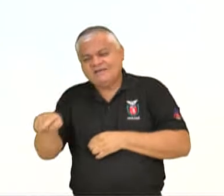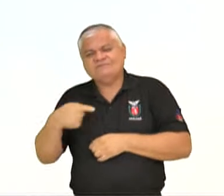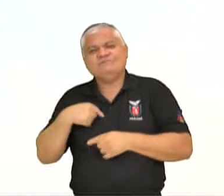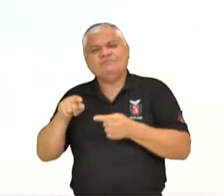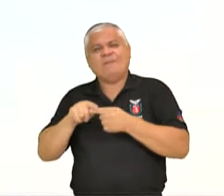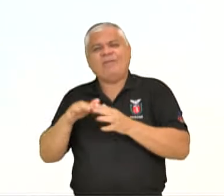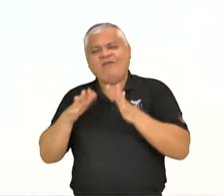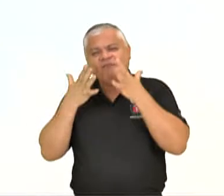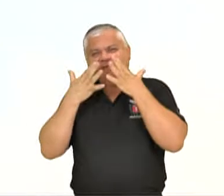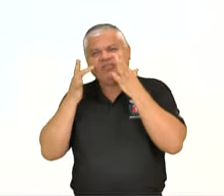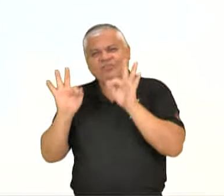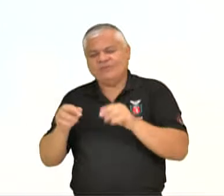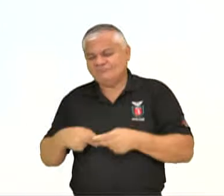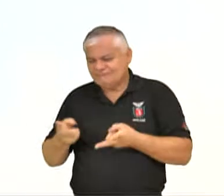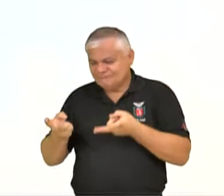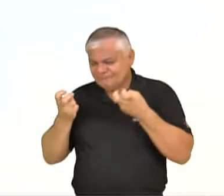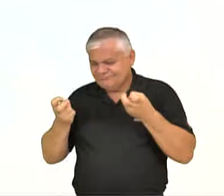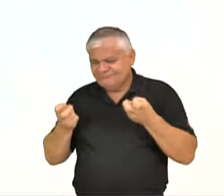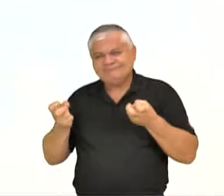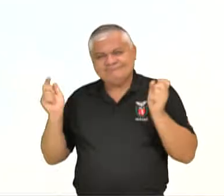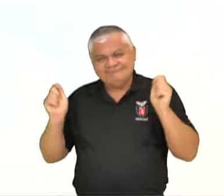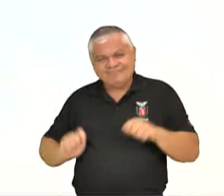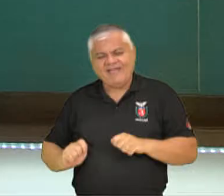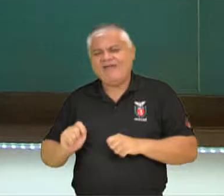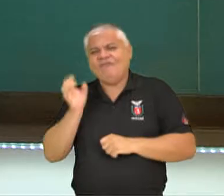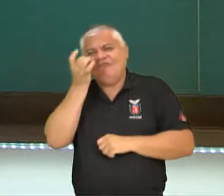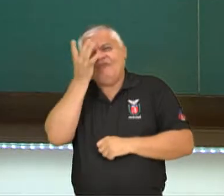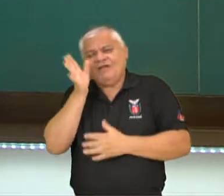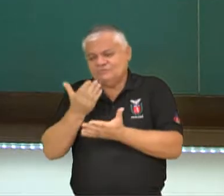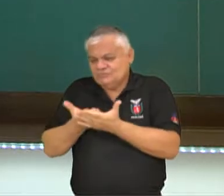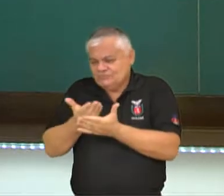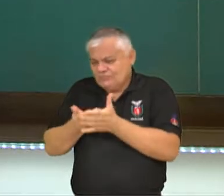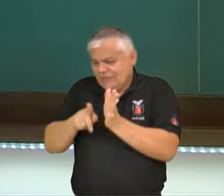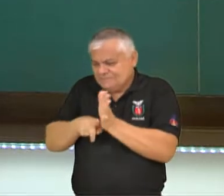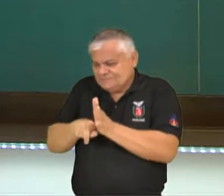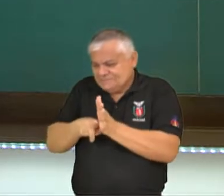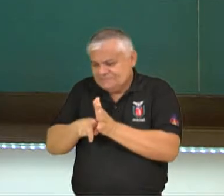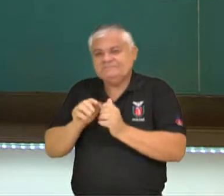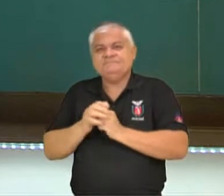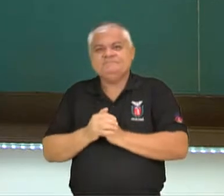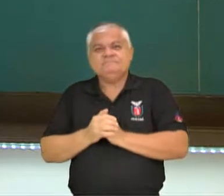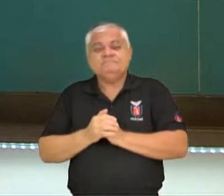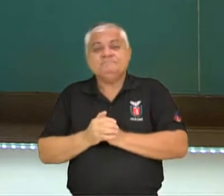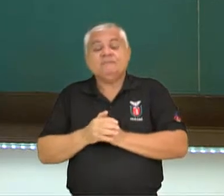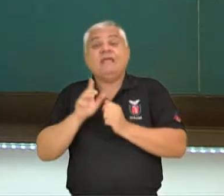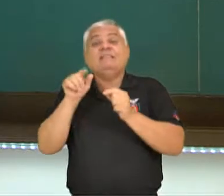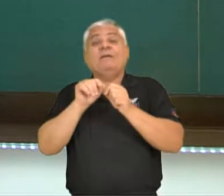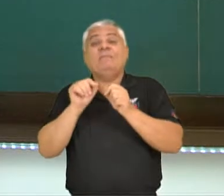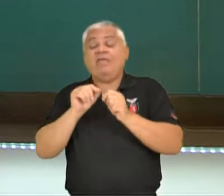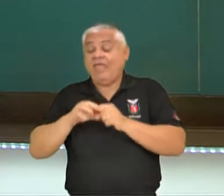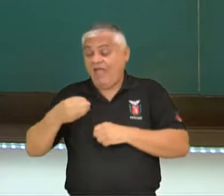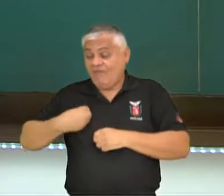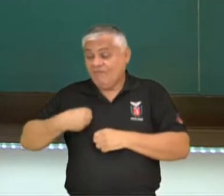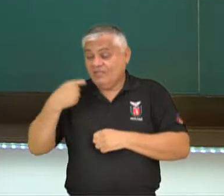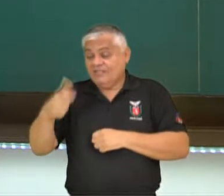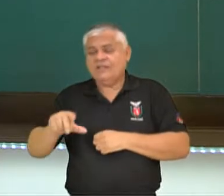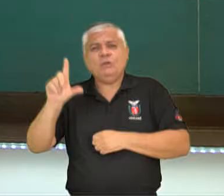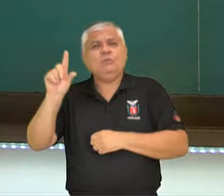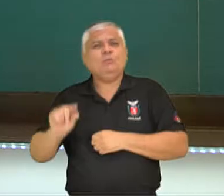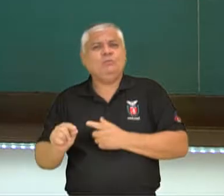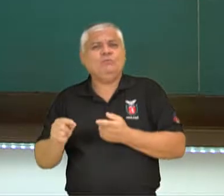fenótipos que são facilmente observáveis, então é mais tranquilo para ele estudar. Também, ciclo de vida curto, que